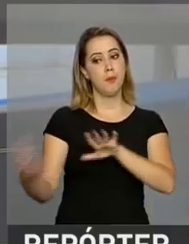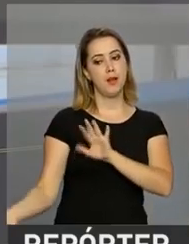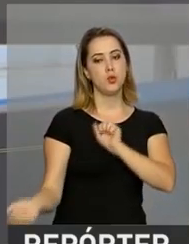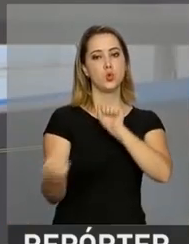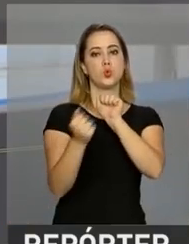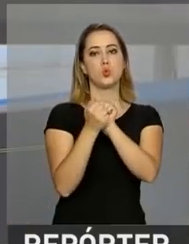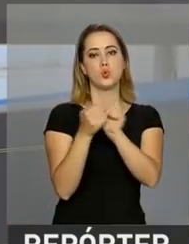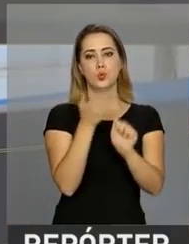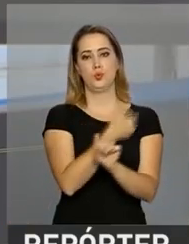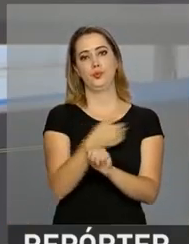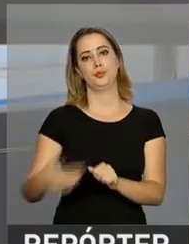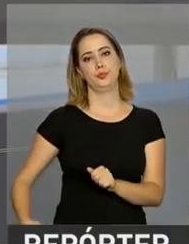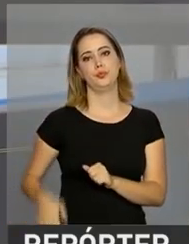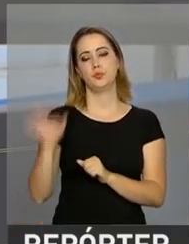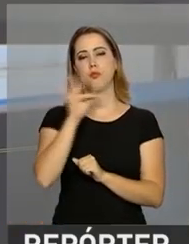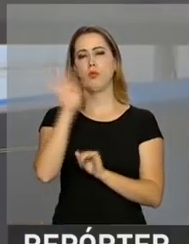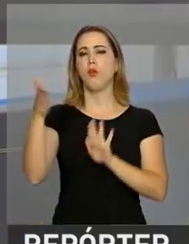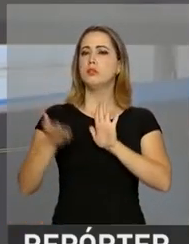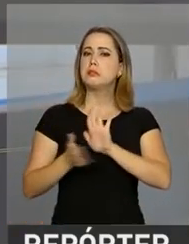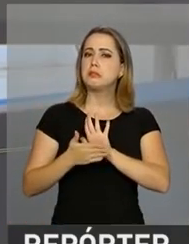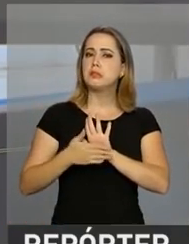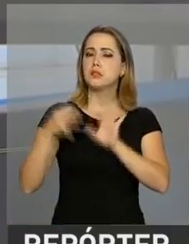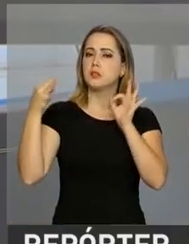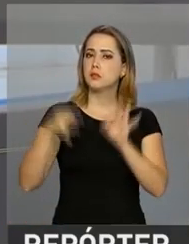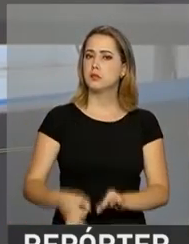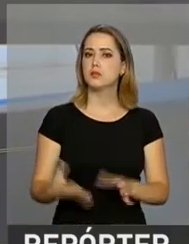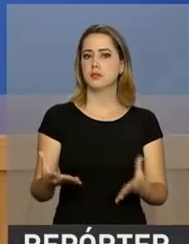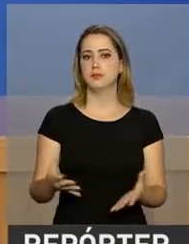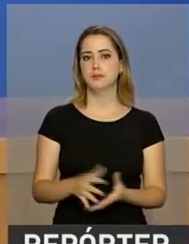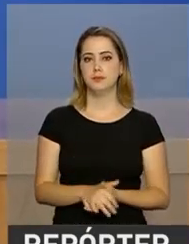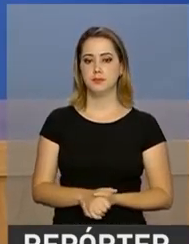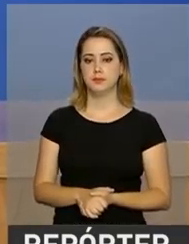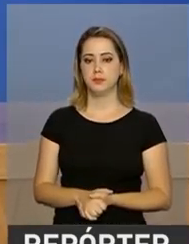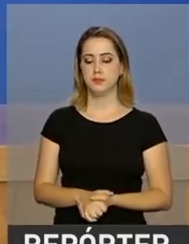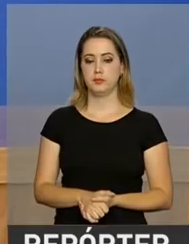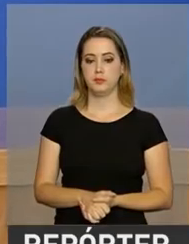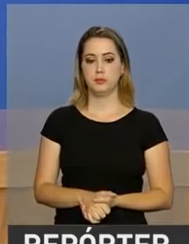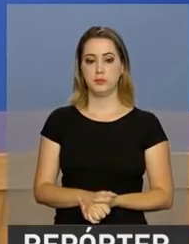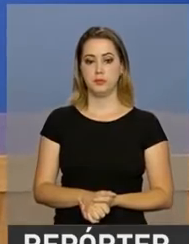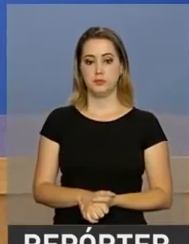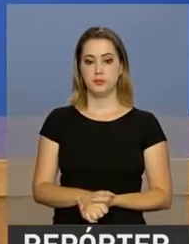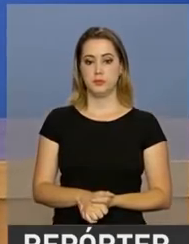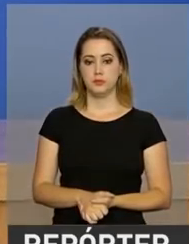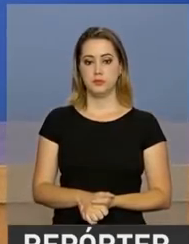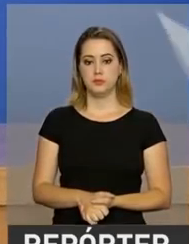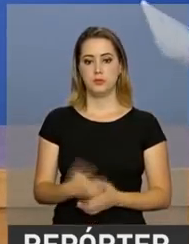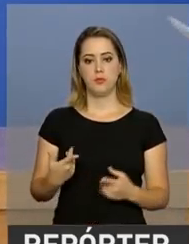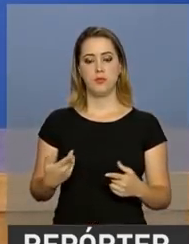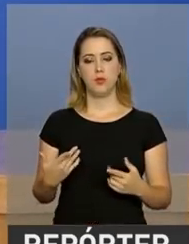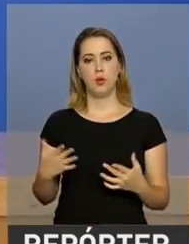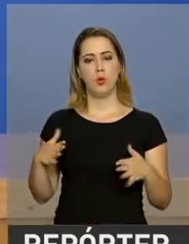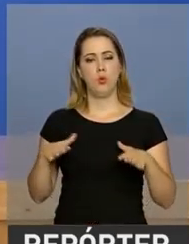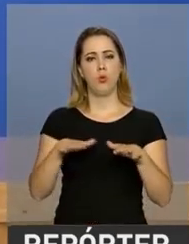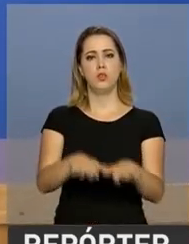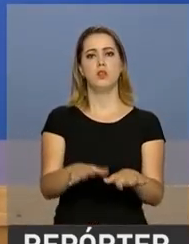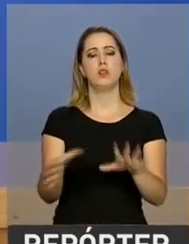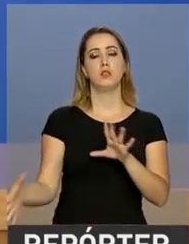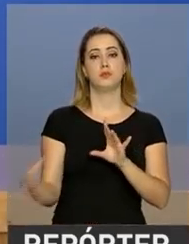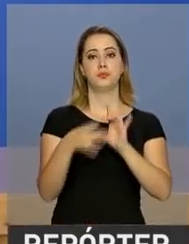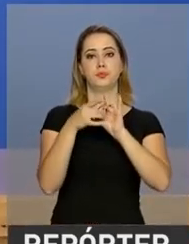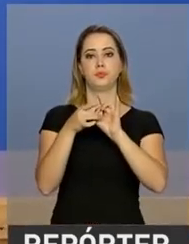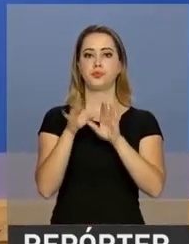Governo Federal para que as propostas sejam concretizadas integração cooperação e